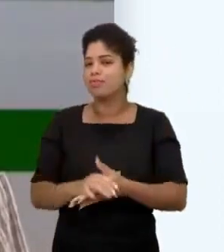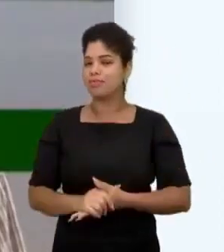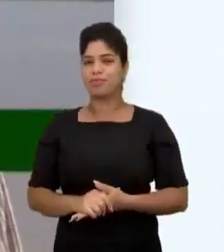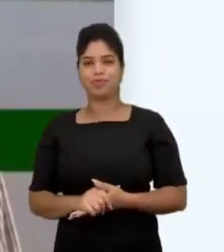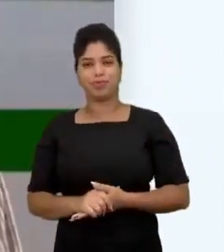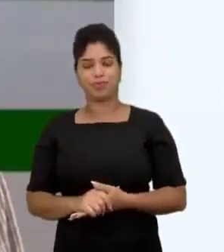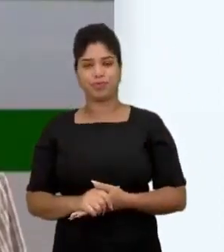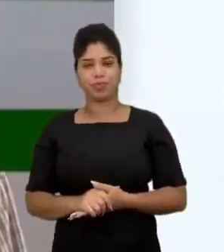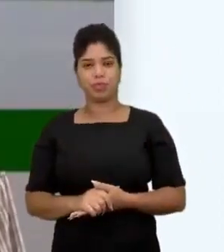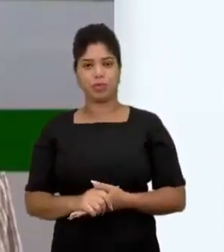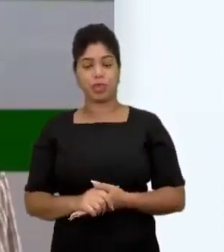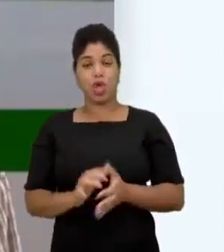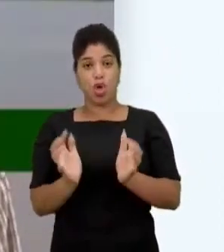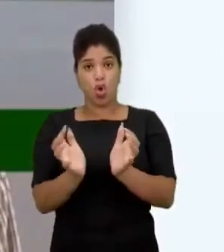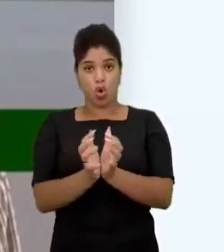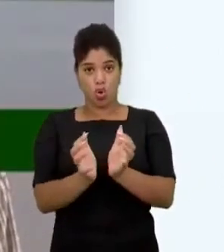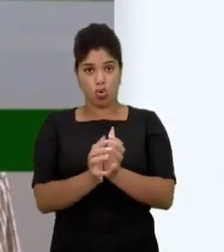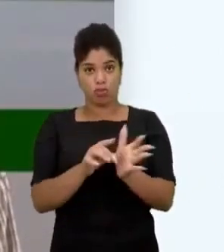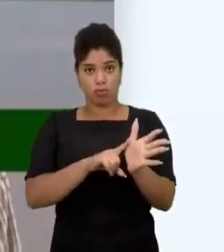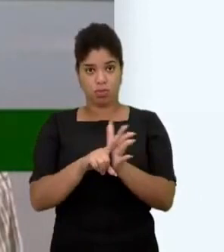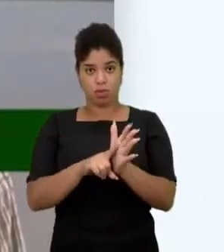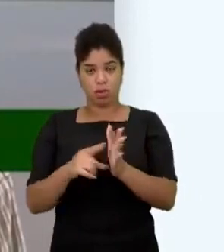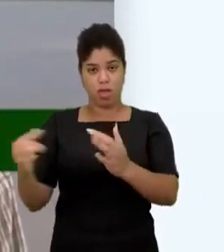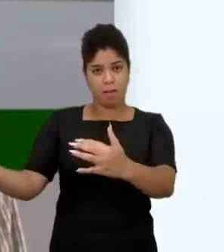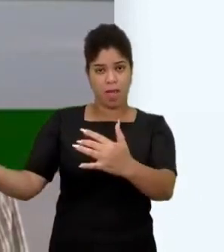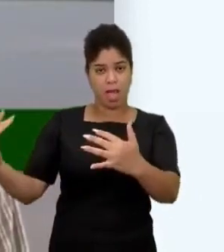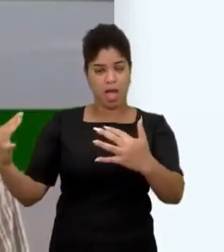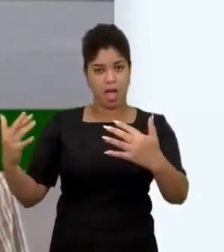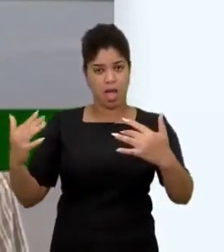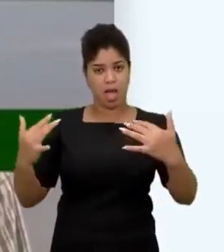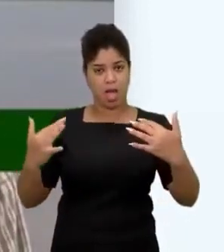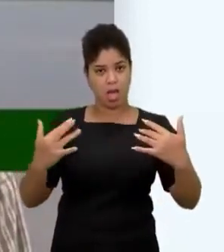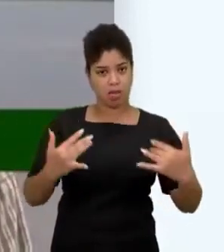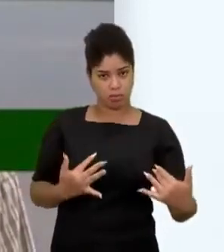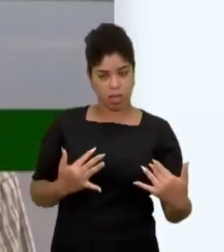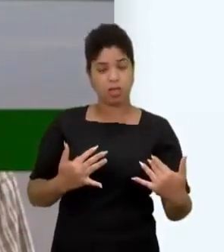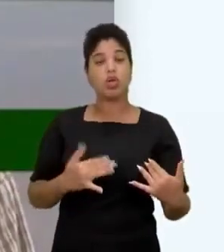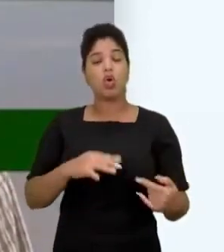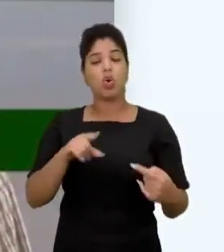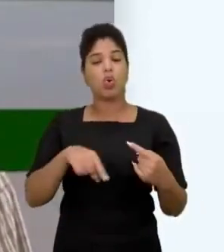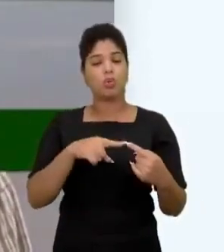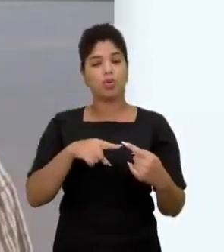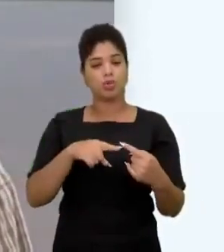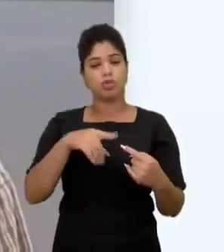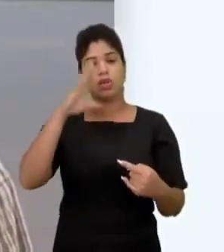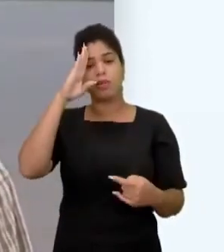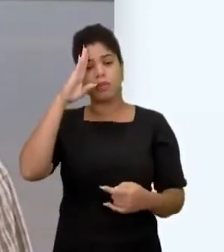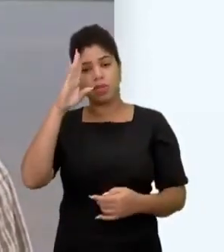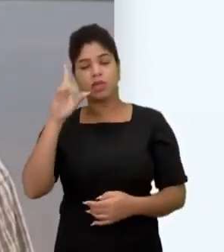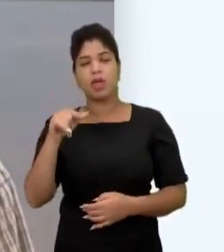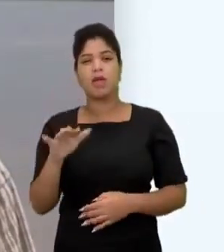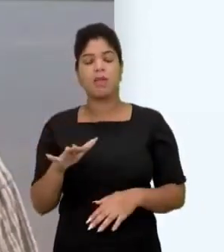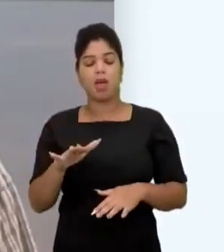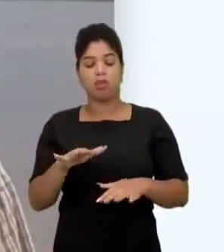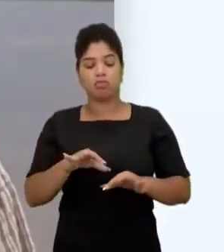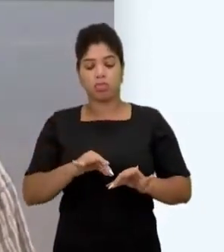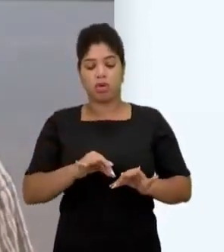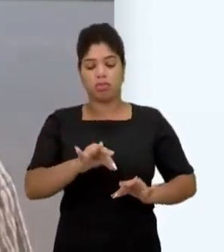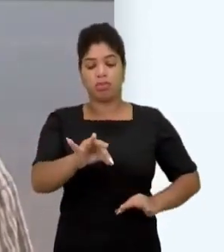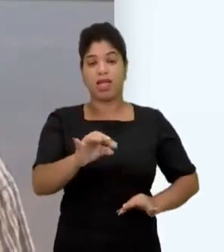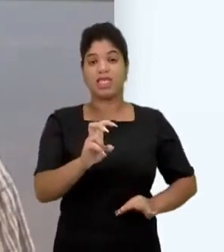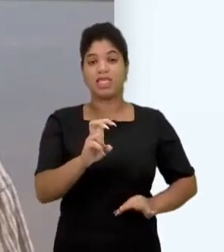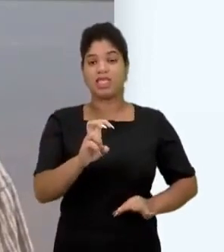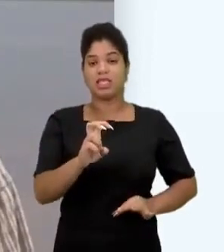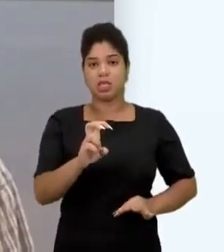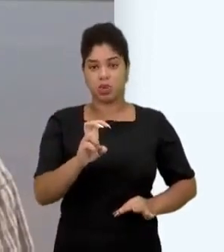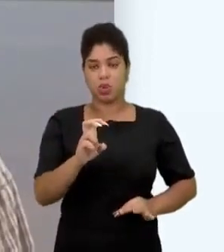pesquisadores vêm para cá, eles têm um ponto determinado de 5 quilômetros, onde